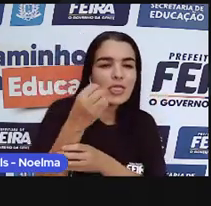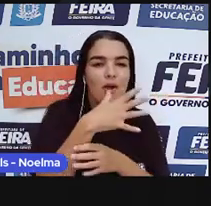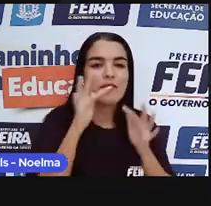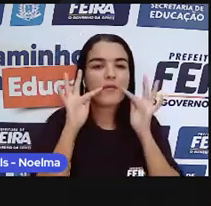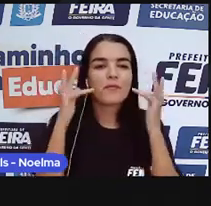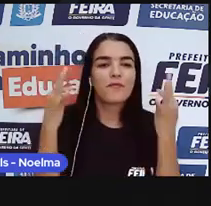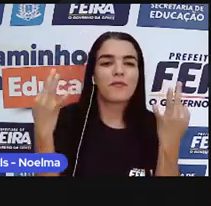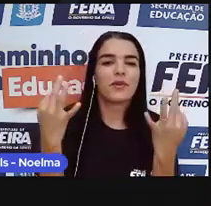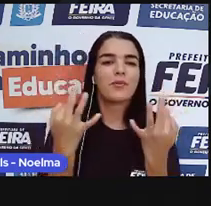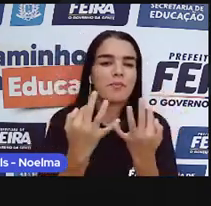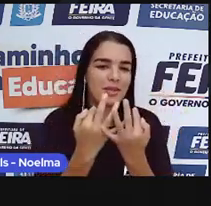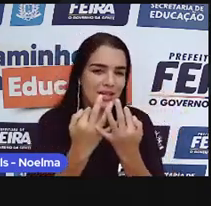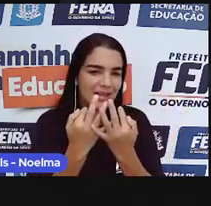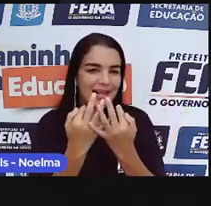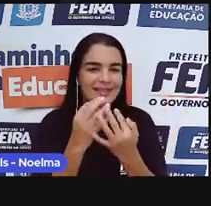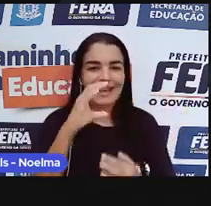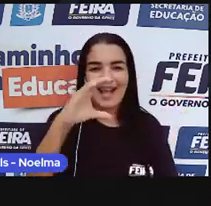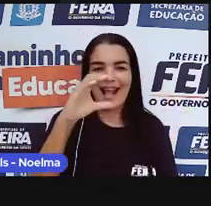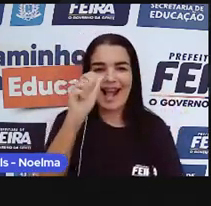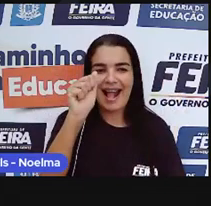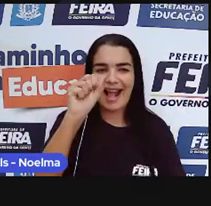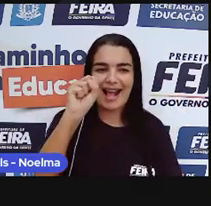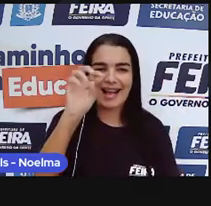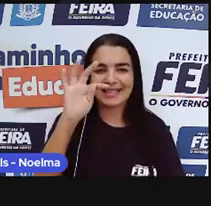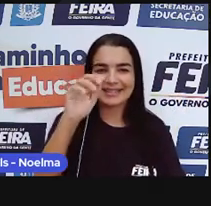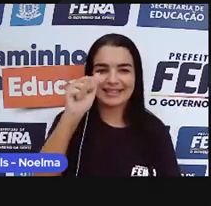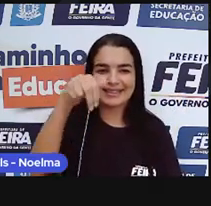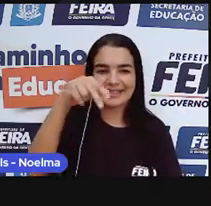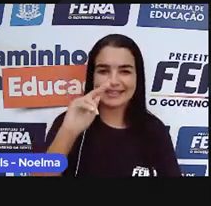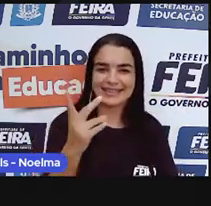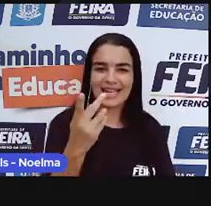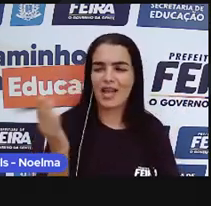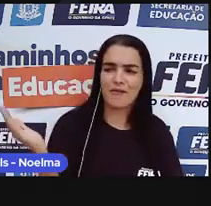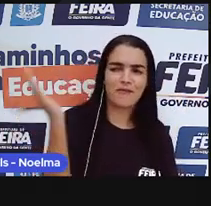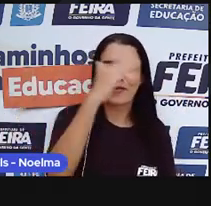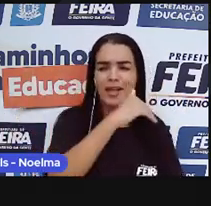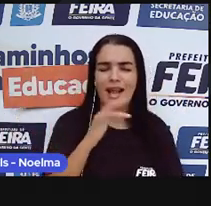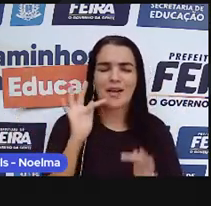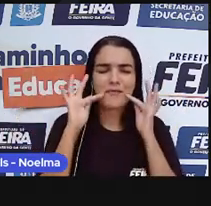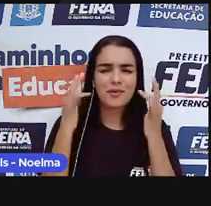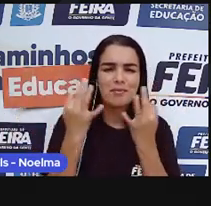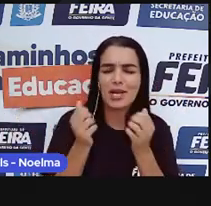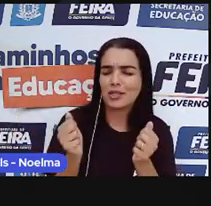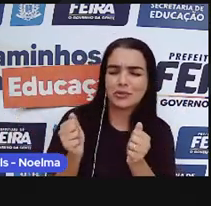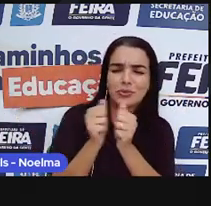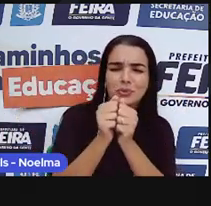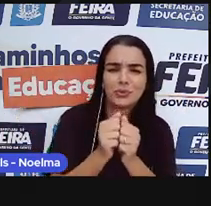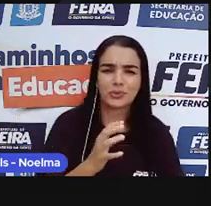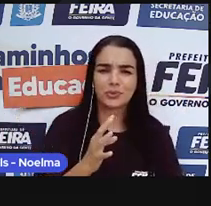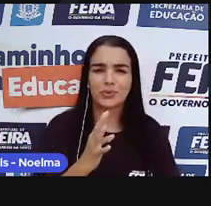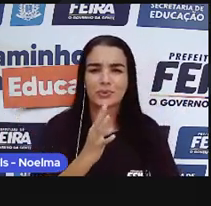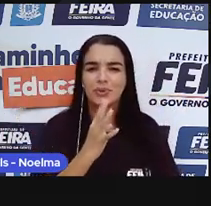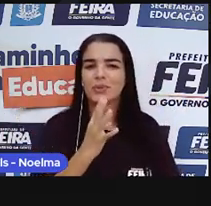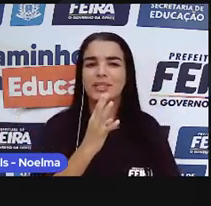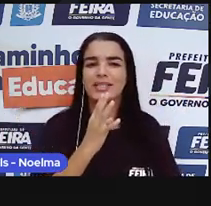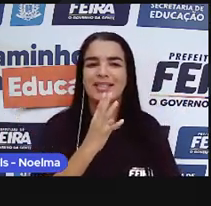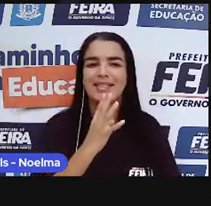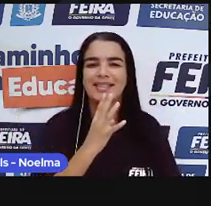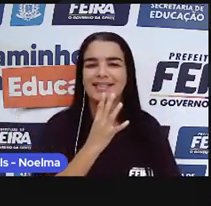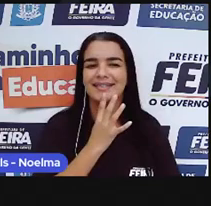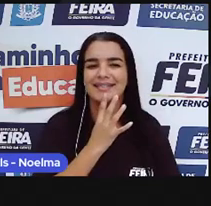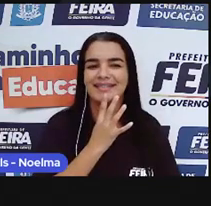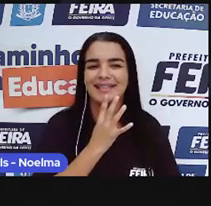do Castanha. Venha com toda a família nessa grande aventura conhecer a